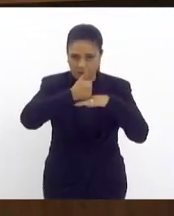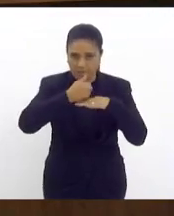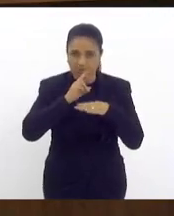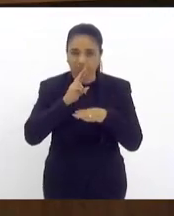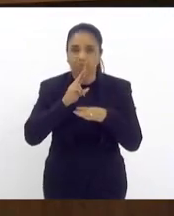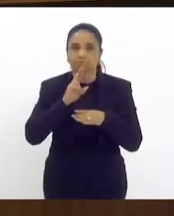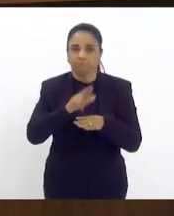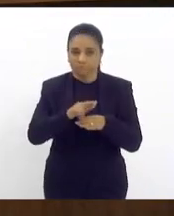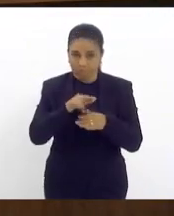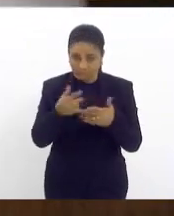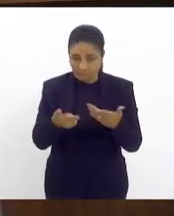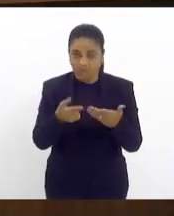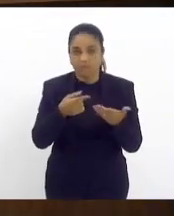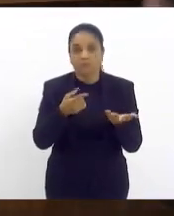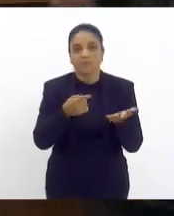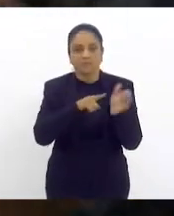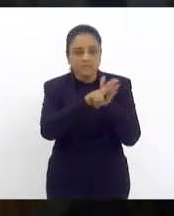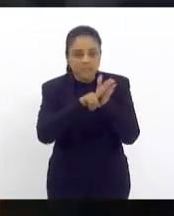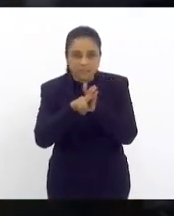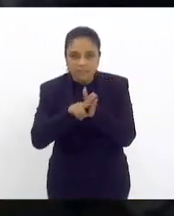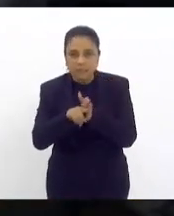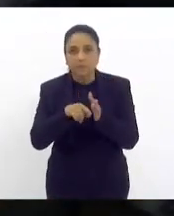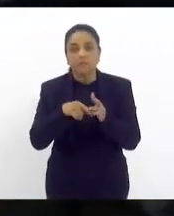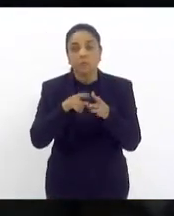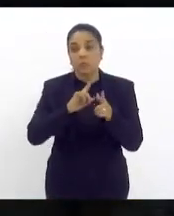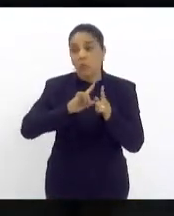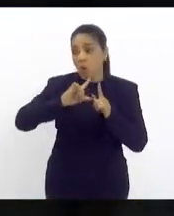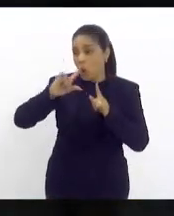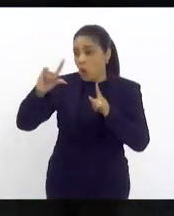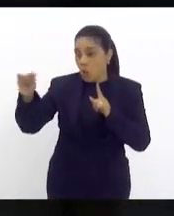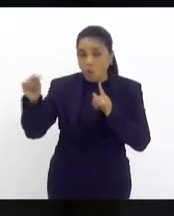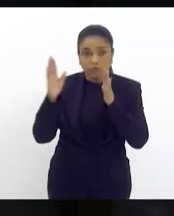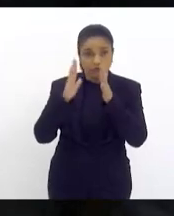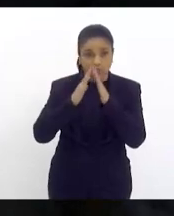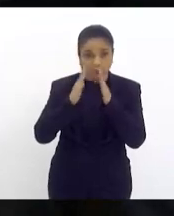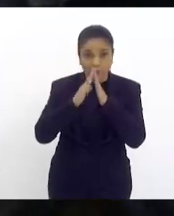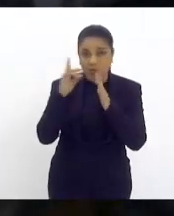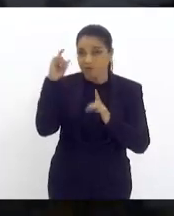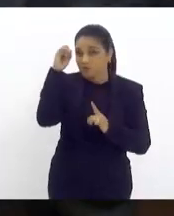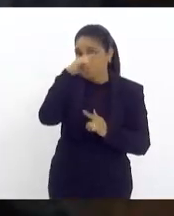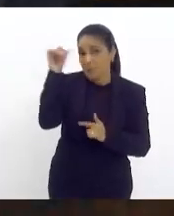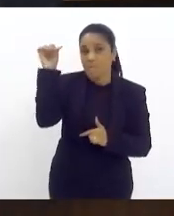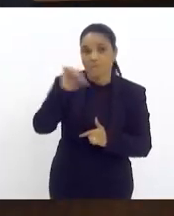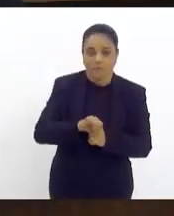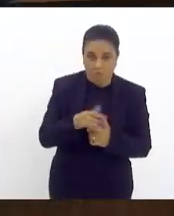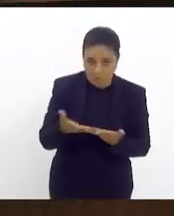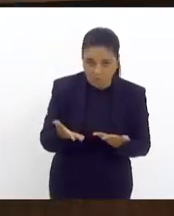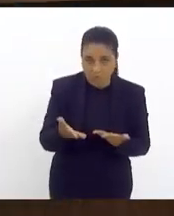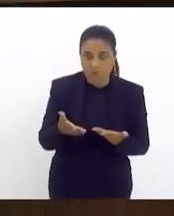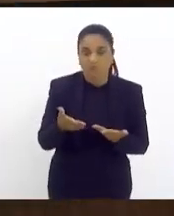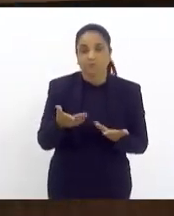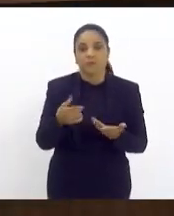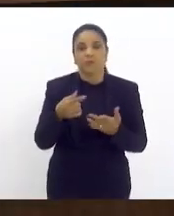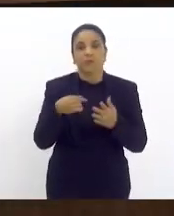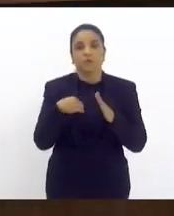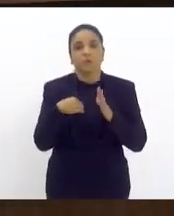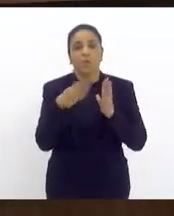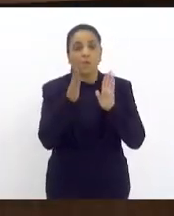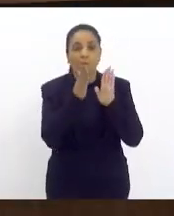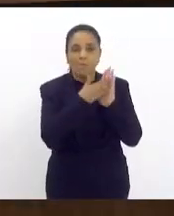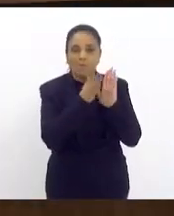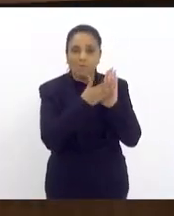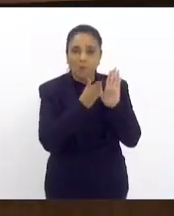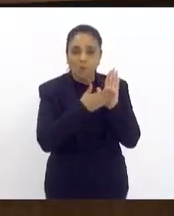quando a pessoa mora longe desse centro a dificuldade é muito maior então quando a gente propõe a criação do